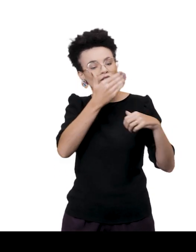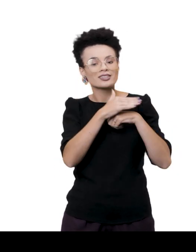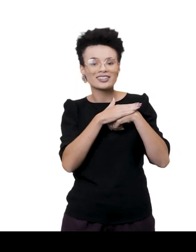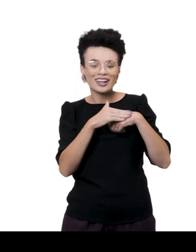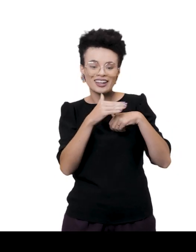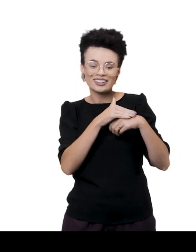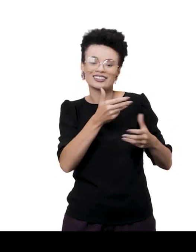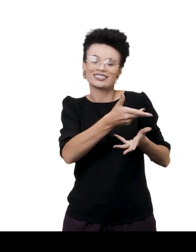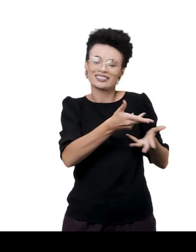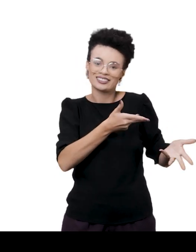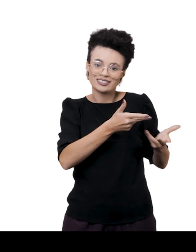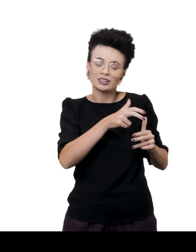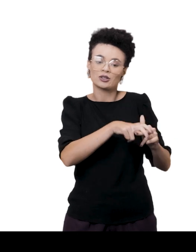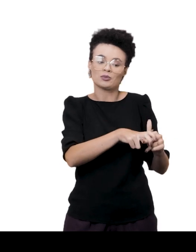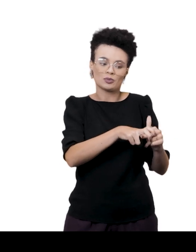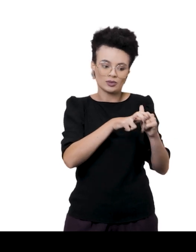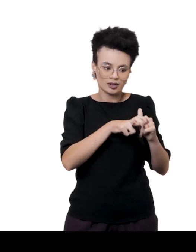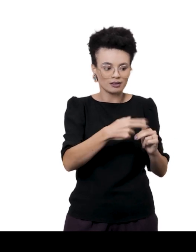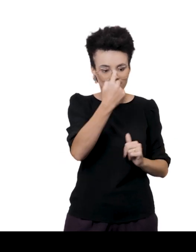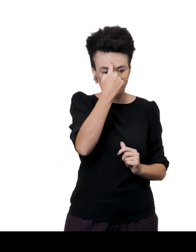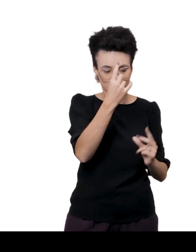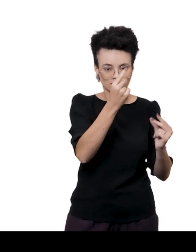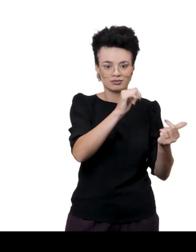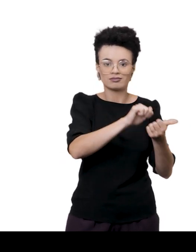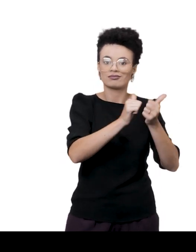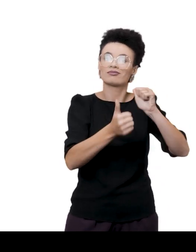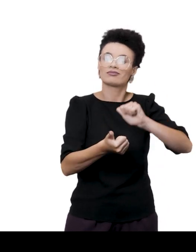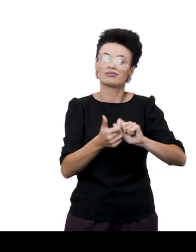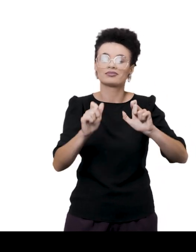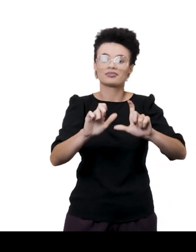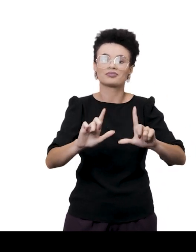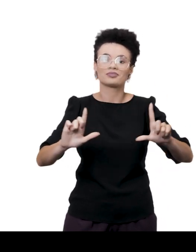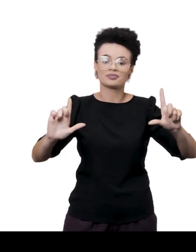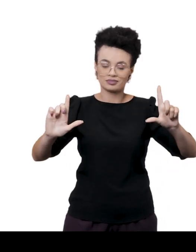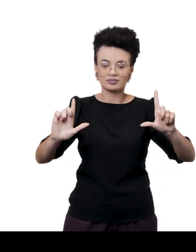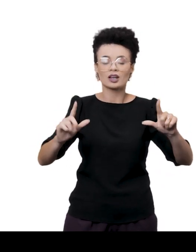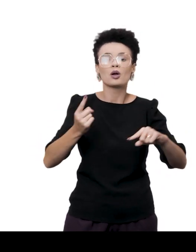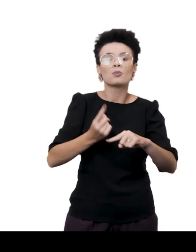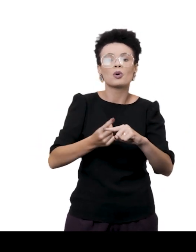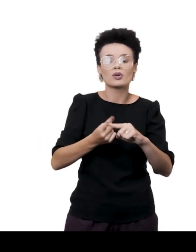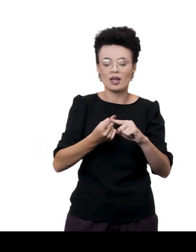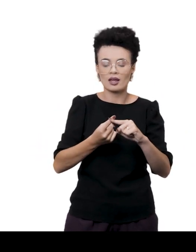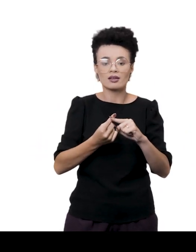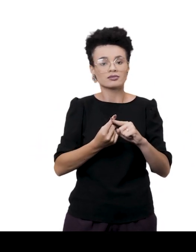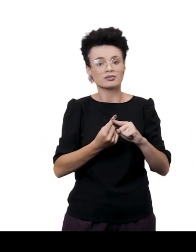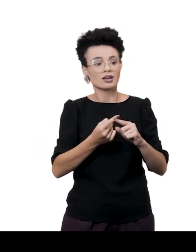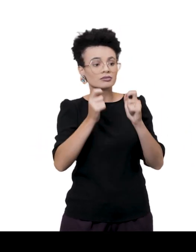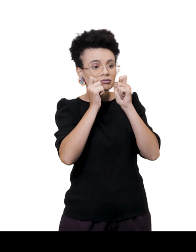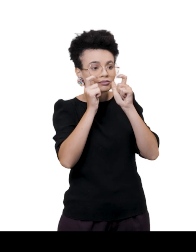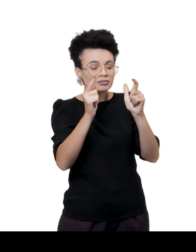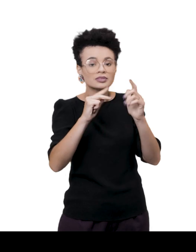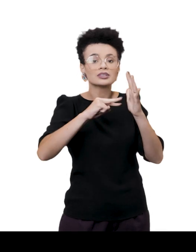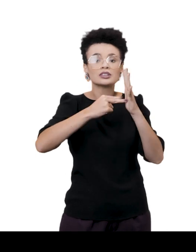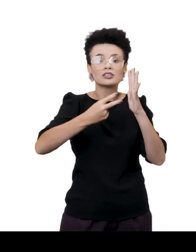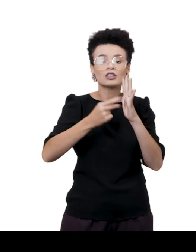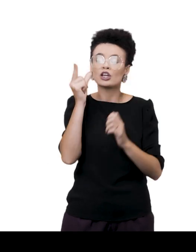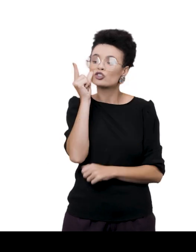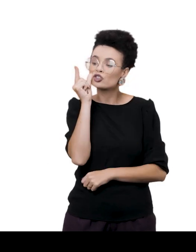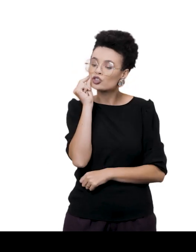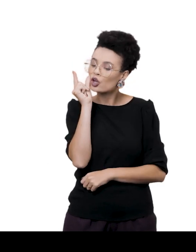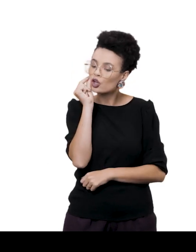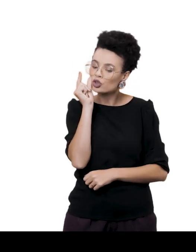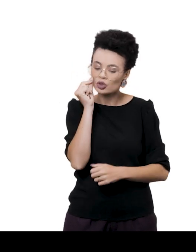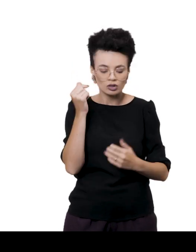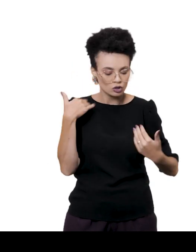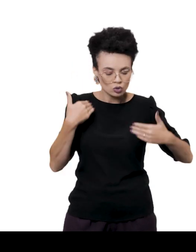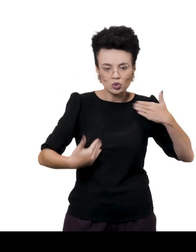observa, interagindo de forma educada e afetuosa. O convite para acordar transcende o simples